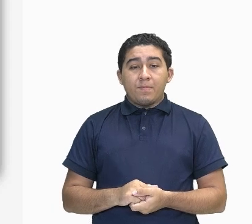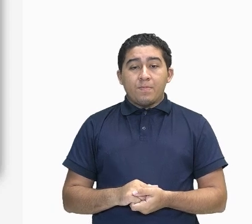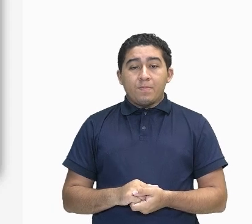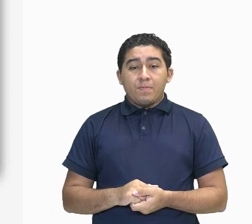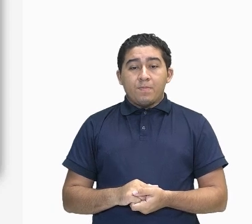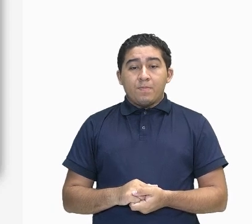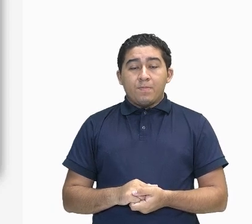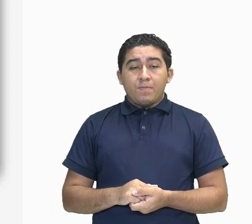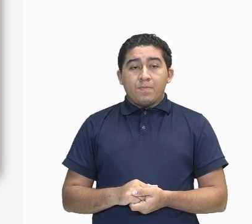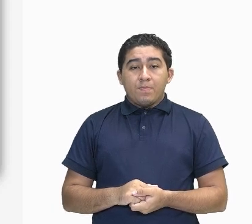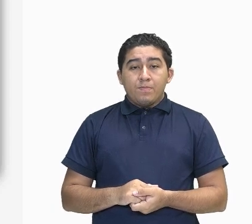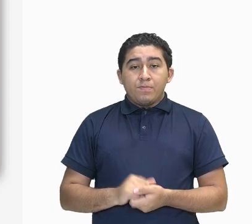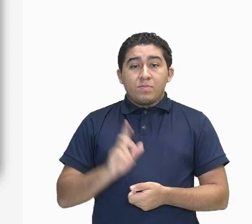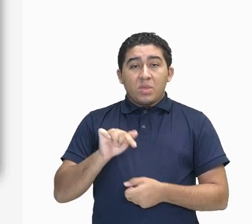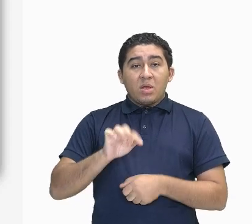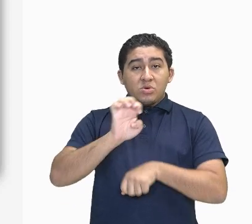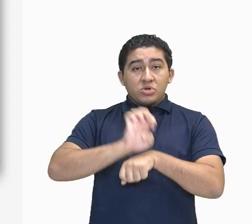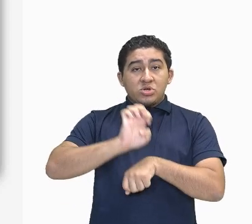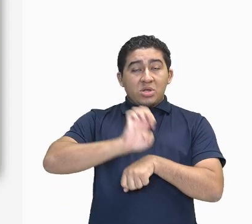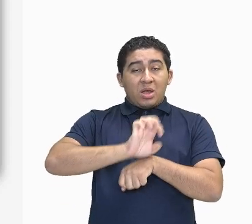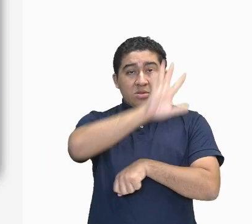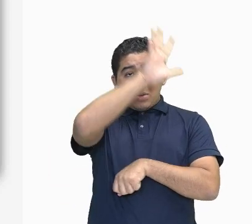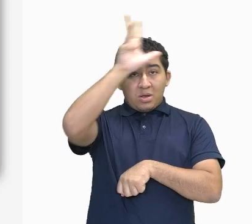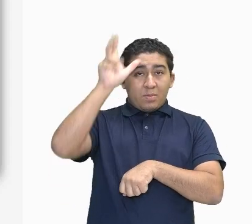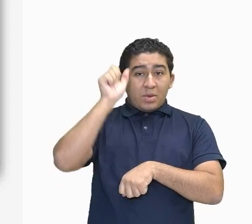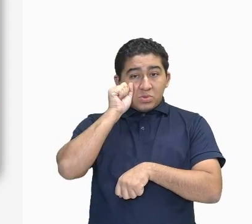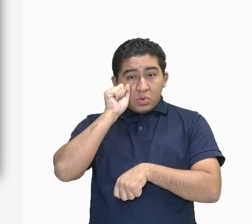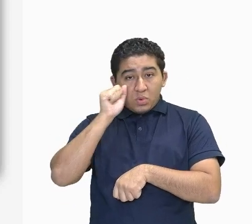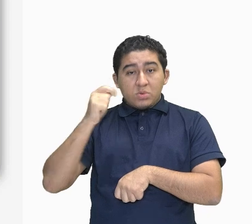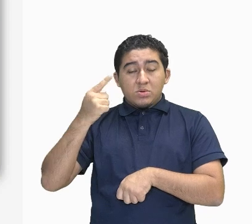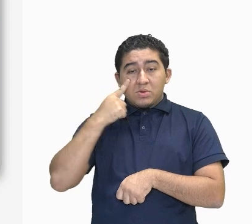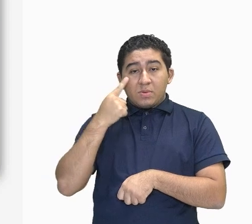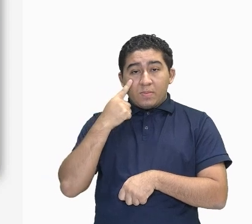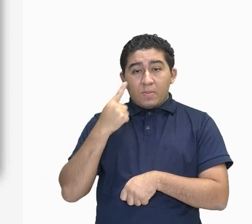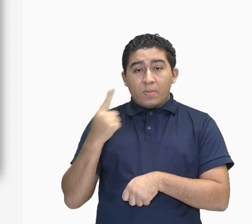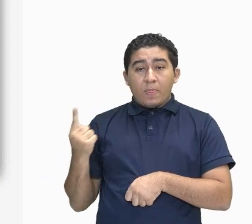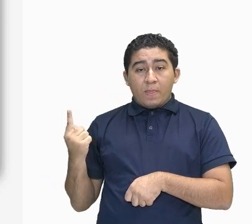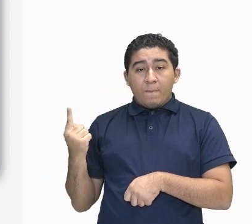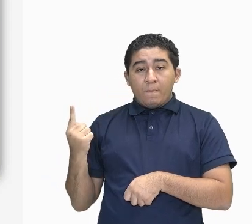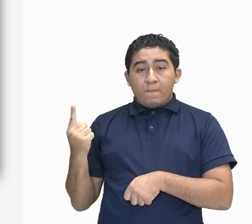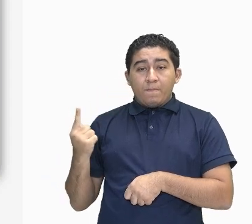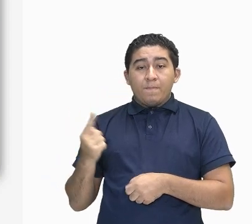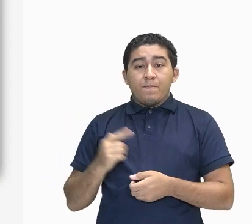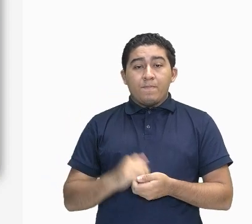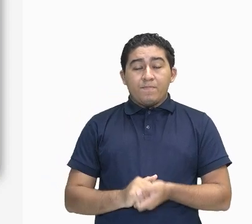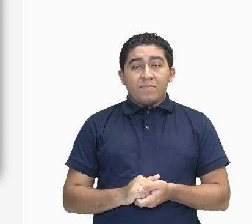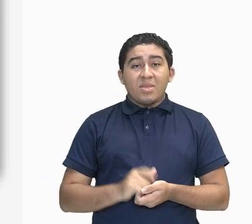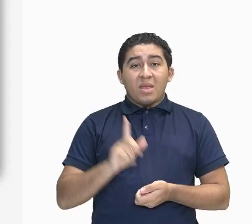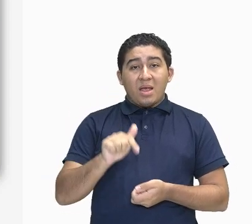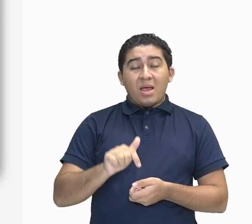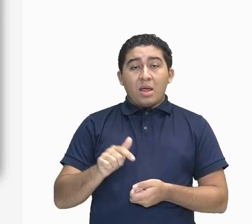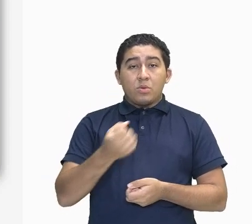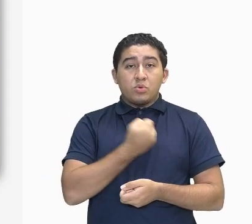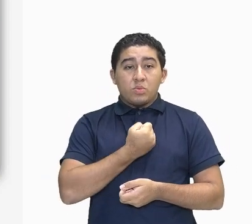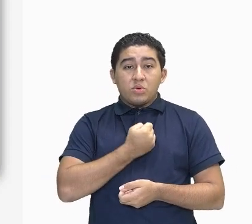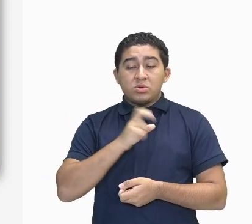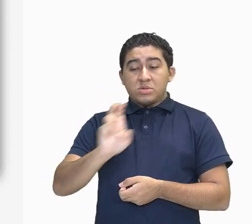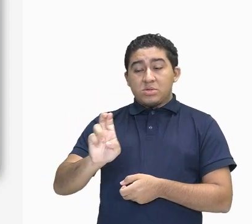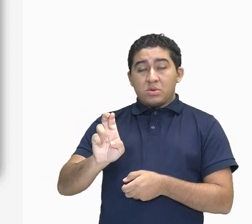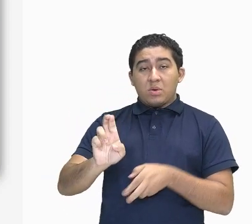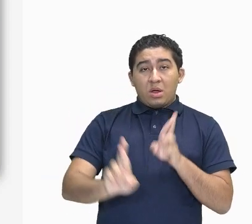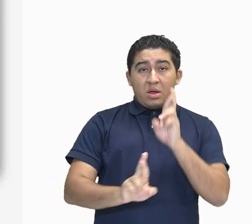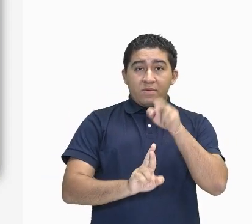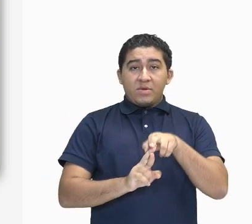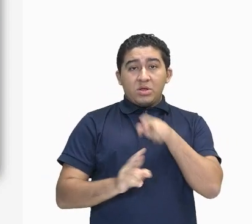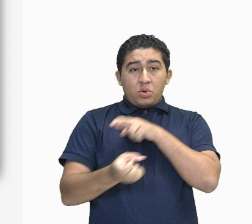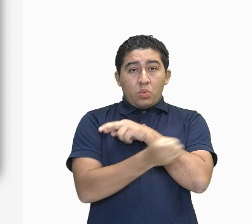Amazonas, após aí Pernambuco, Ceará, o Acre, Sergipe, né, vai estar aí em quinto em relação a essa